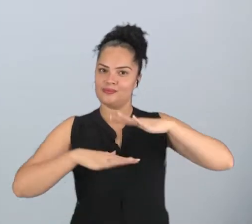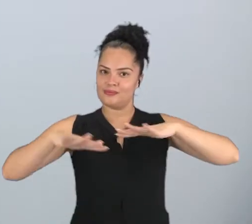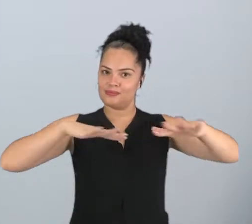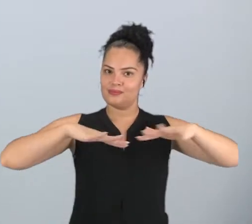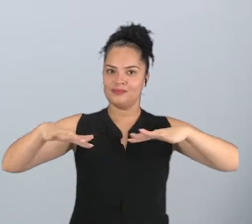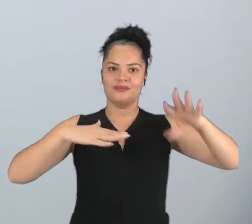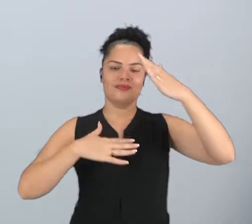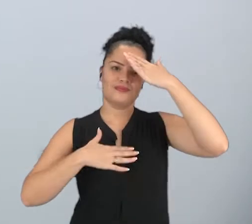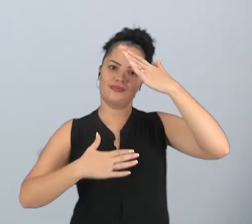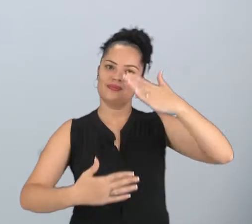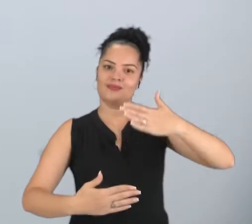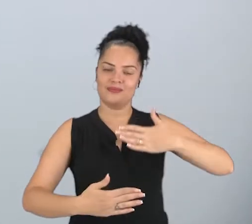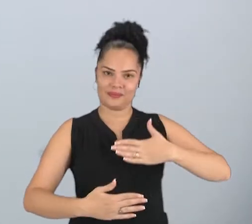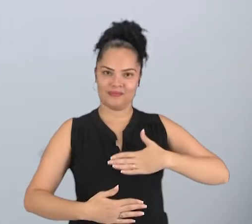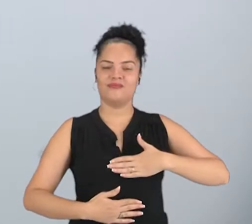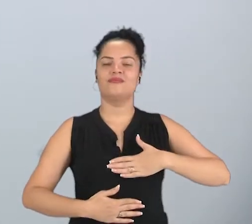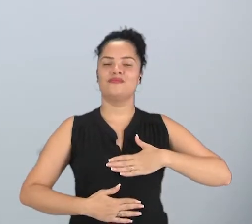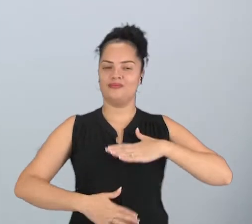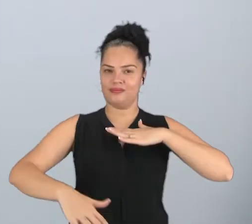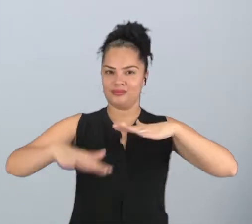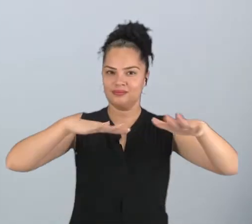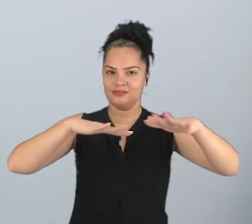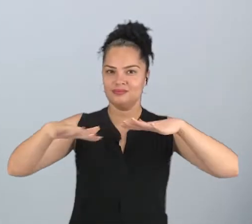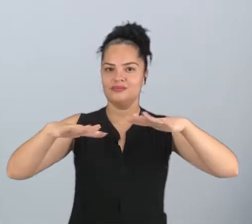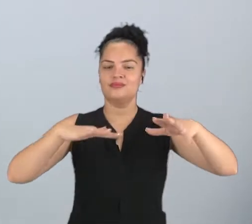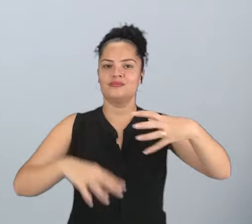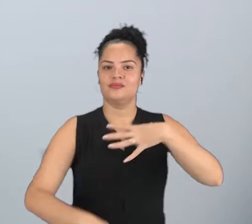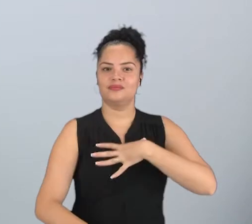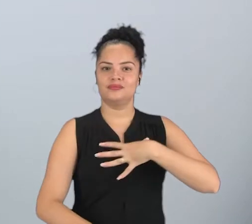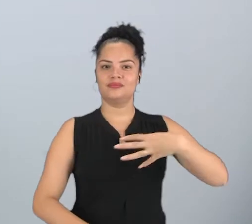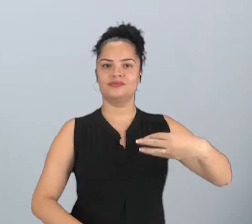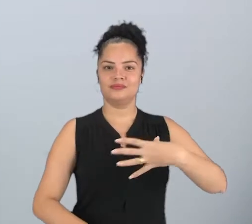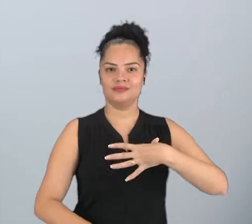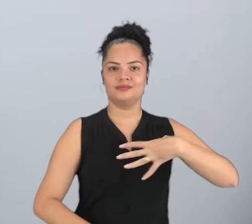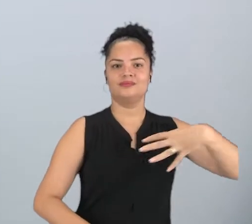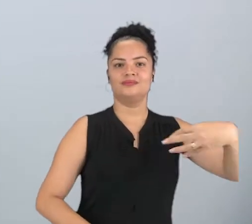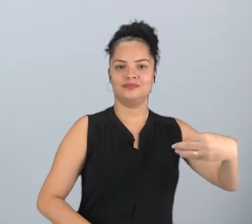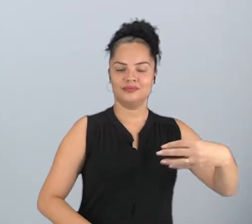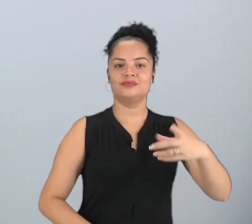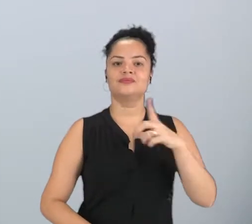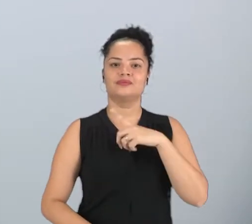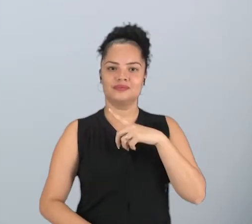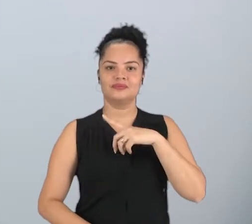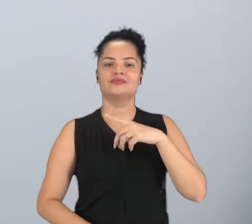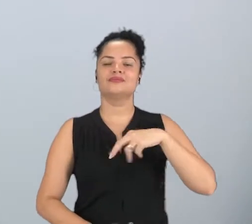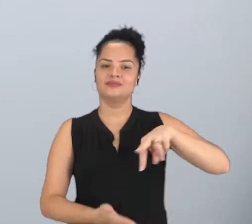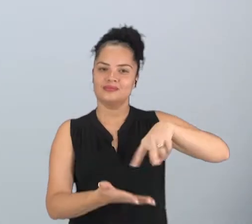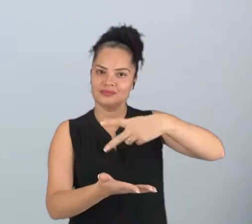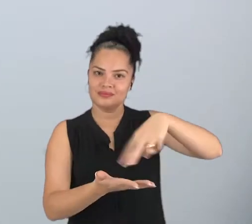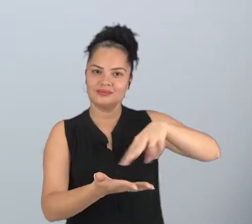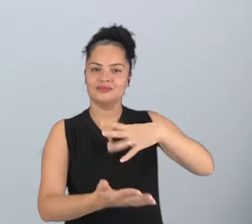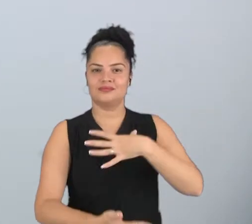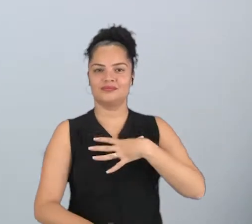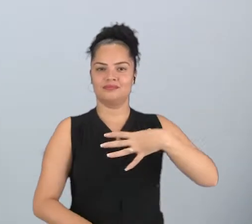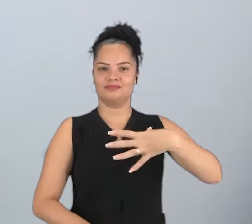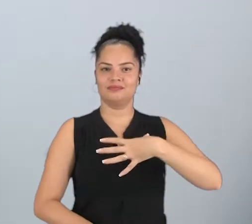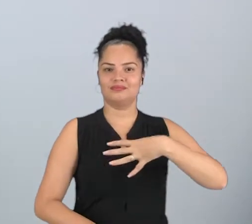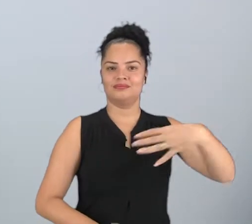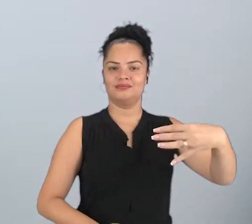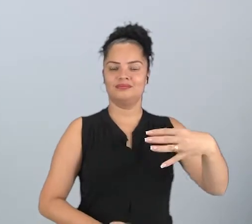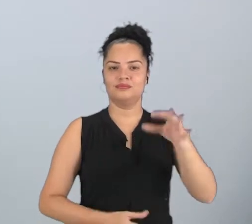movimento corporal, é o movimento junto com o seu ritmo. Nós temos danças com ritmos